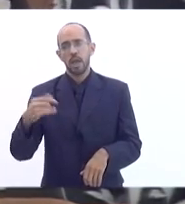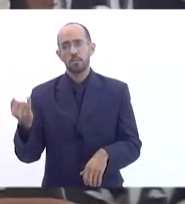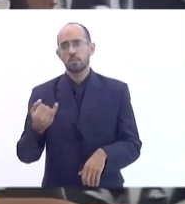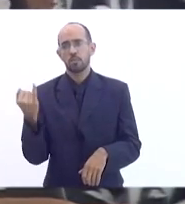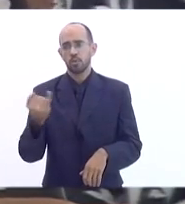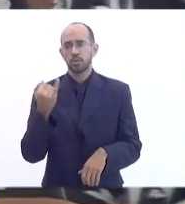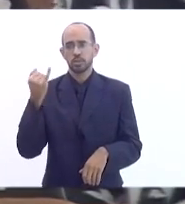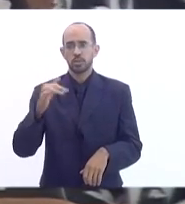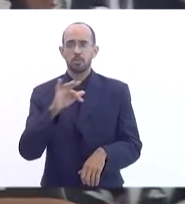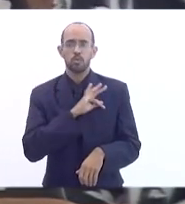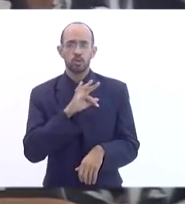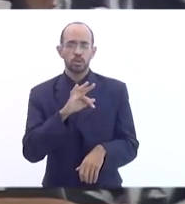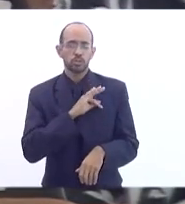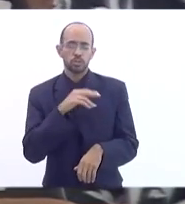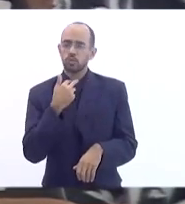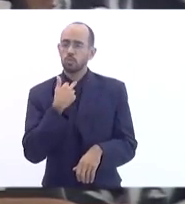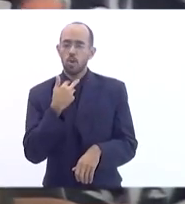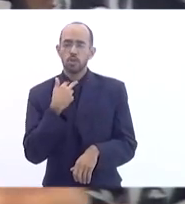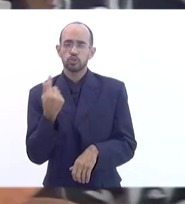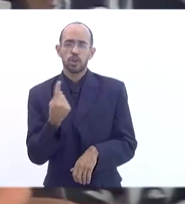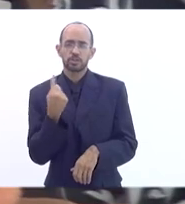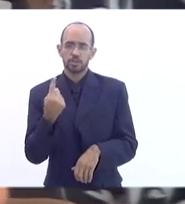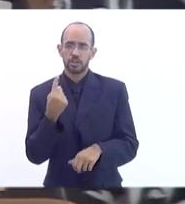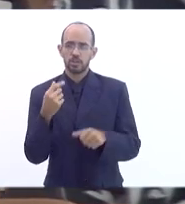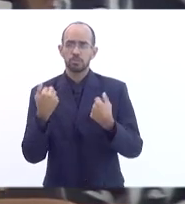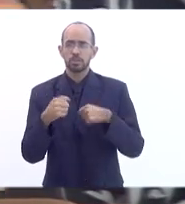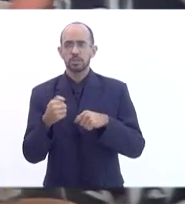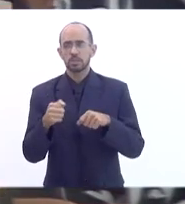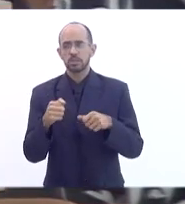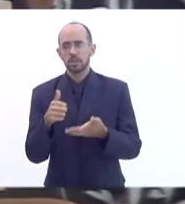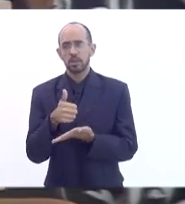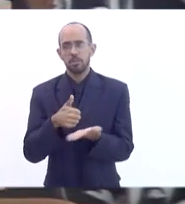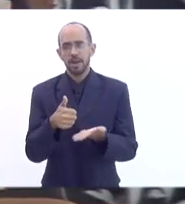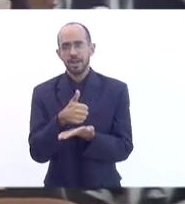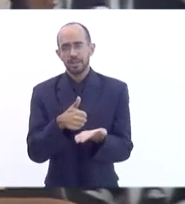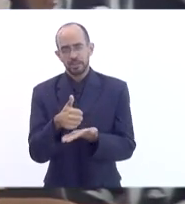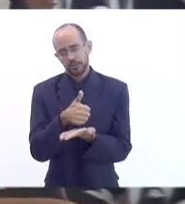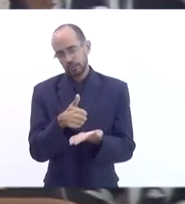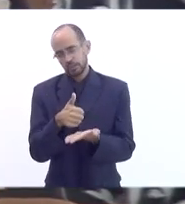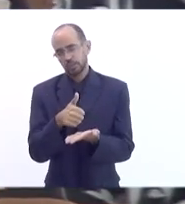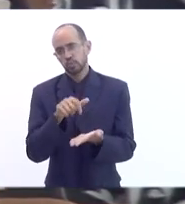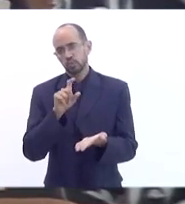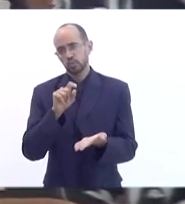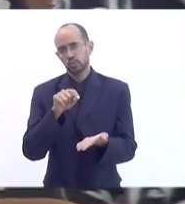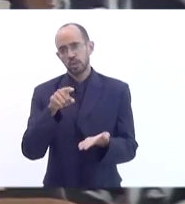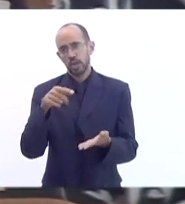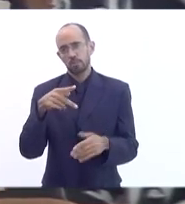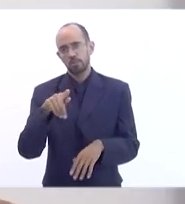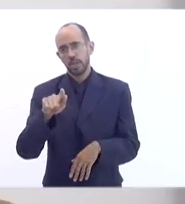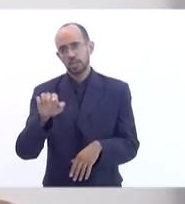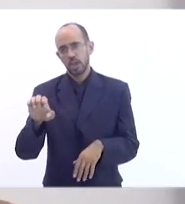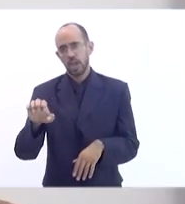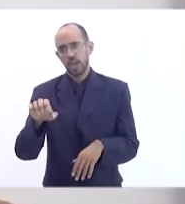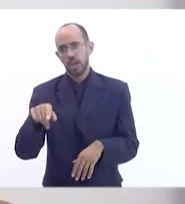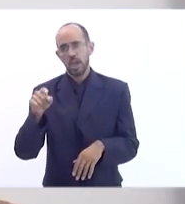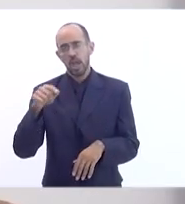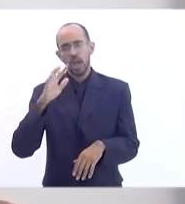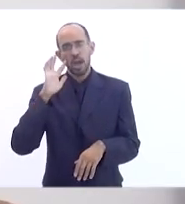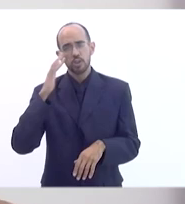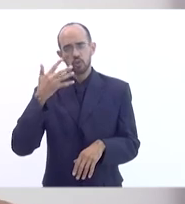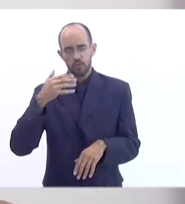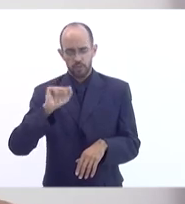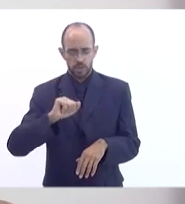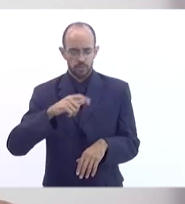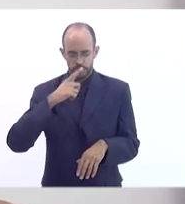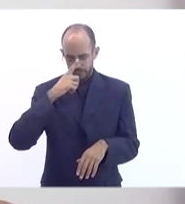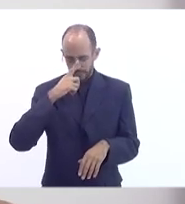militar de fato não pode tomar essa decisão sozinha ela tem que tomar essa decisão Com base no que a peixe dele me ali